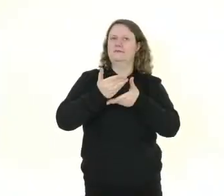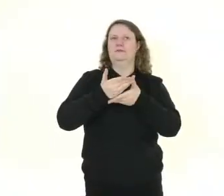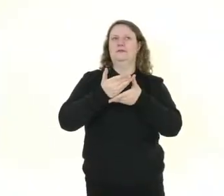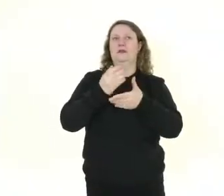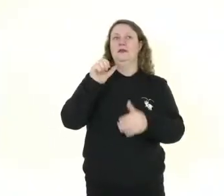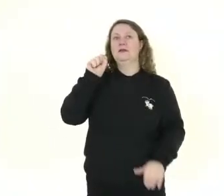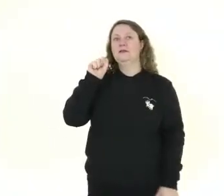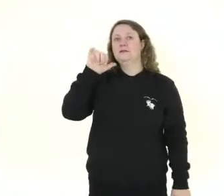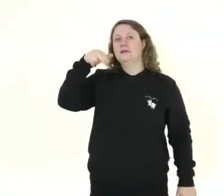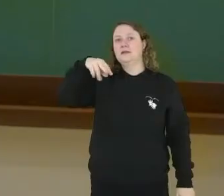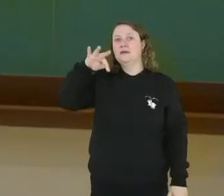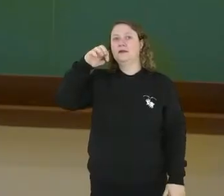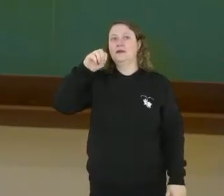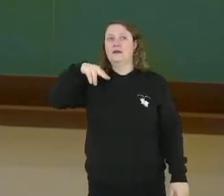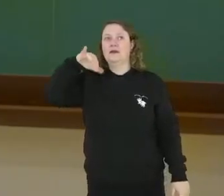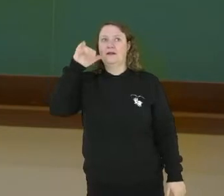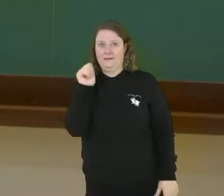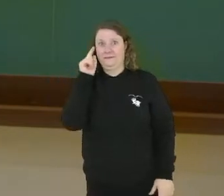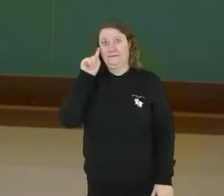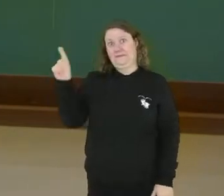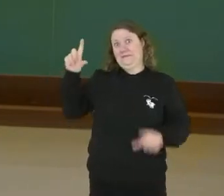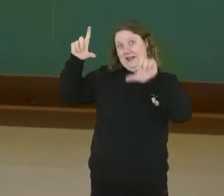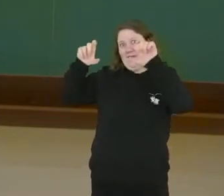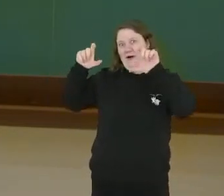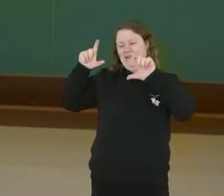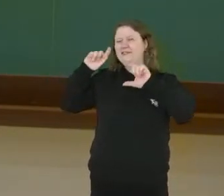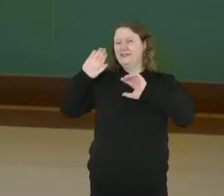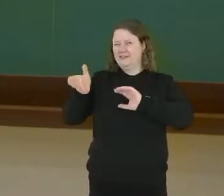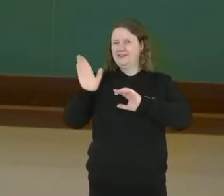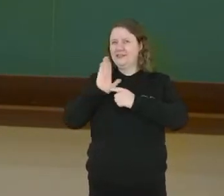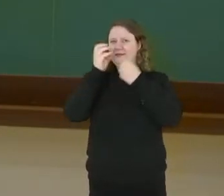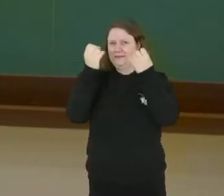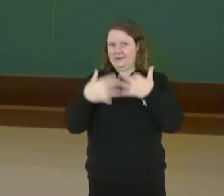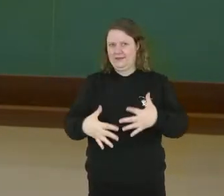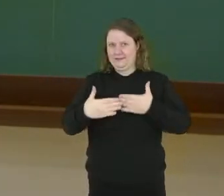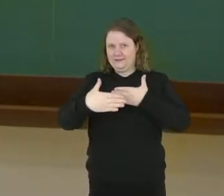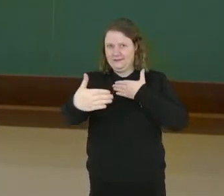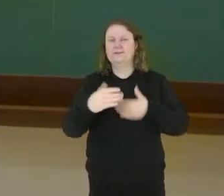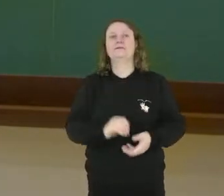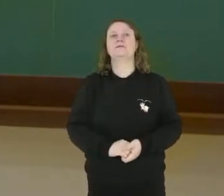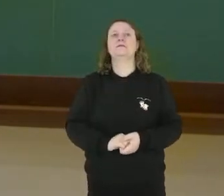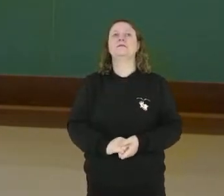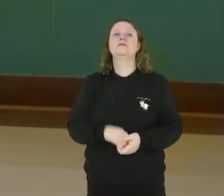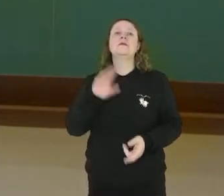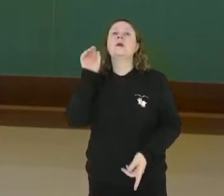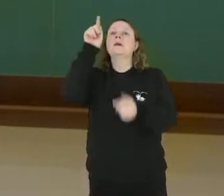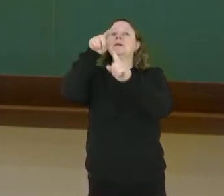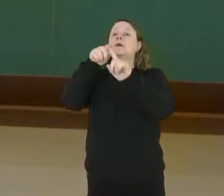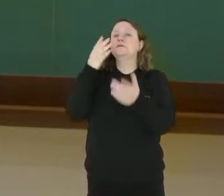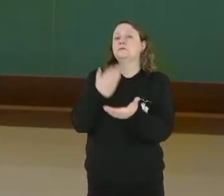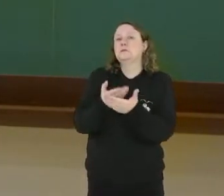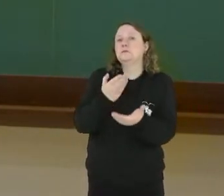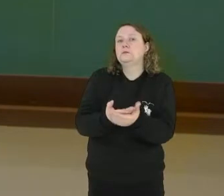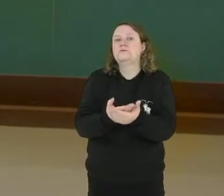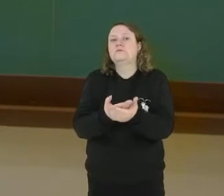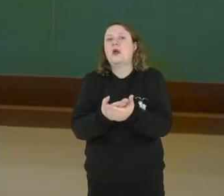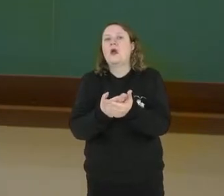do que é essa foto, hein? Qual é o objetivo da aula de hoje? Possibilitar aos estudantes, a